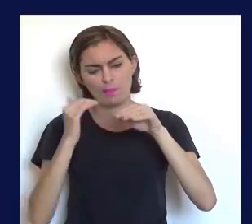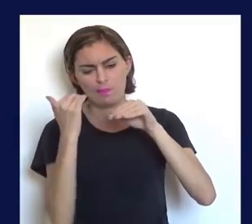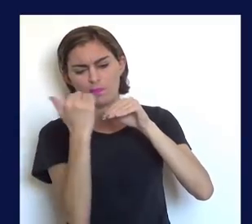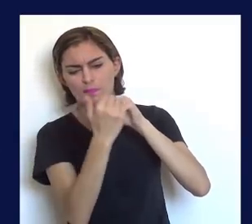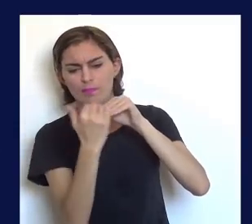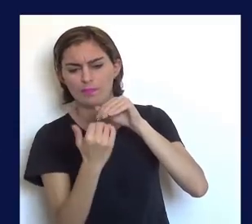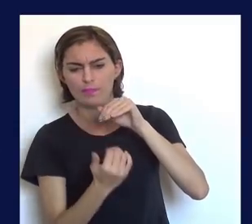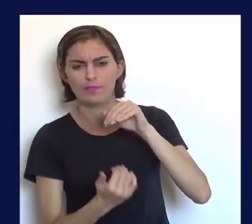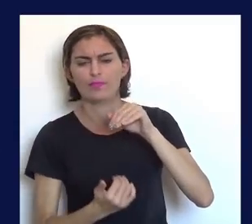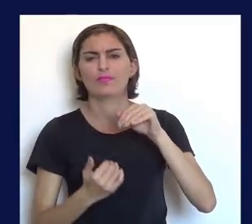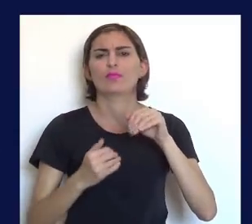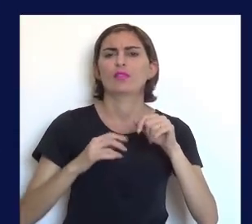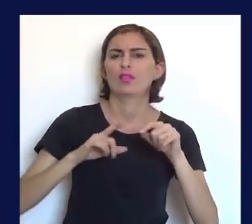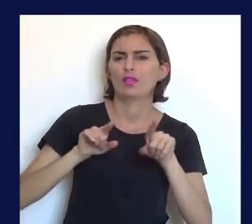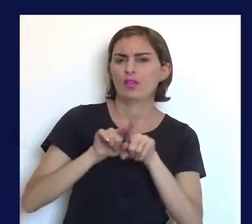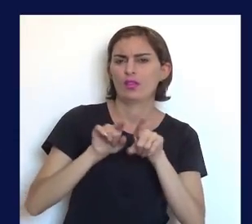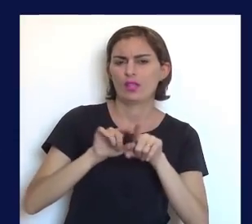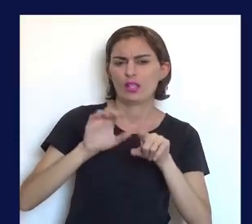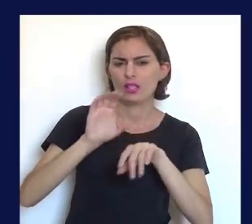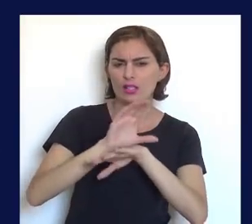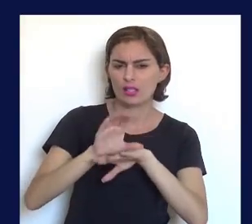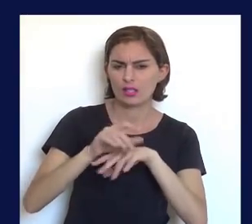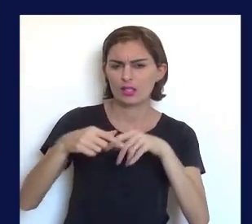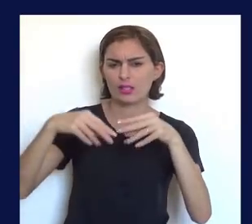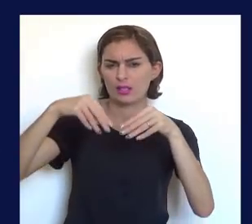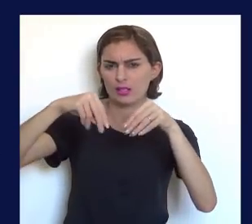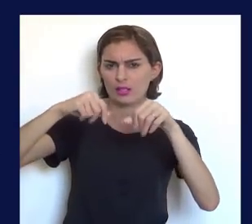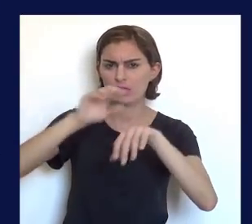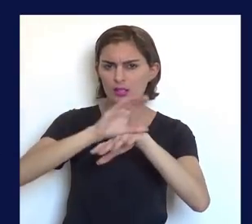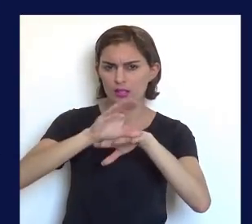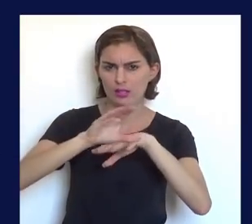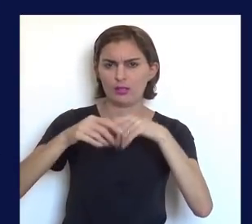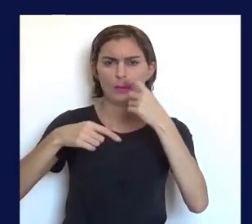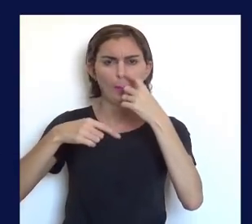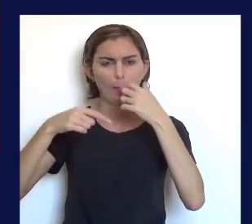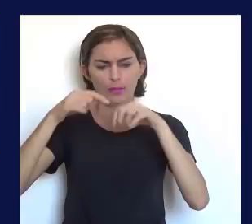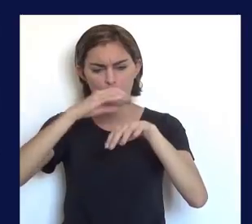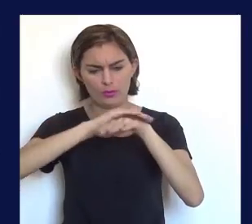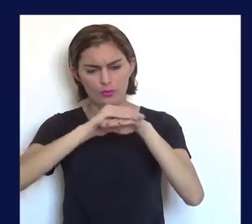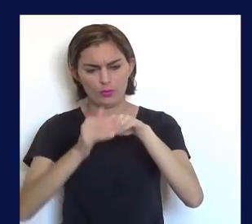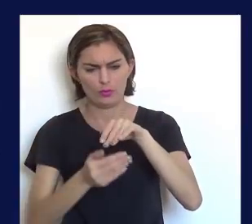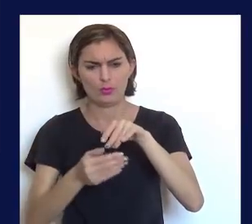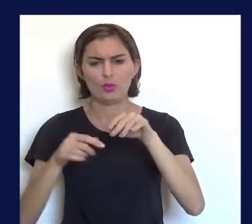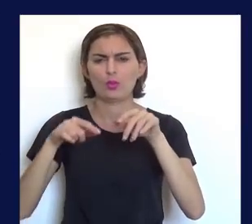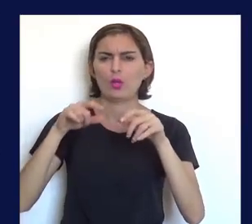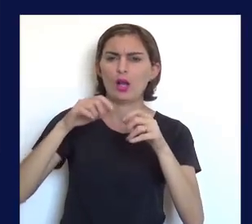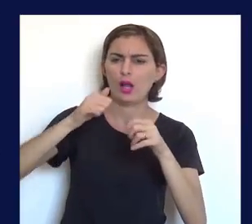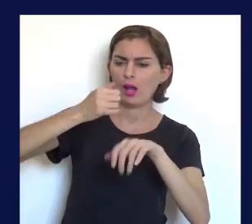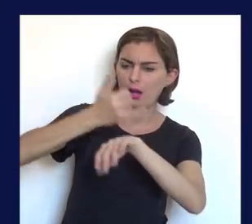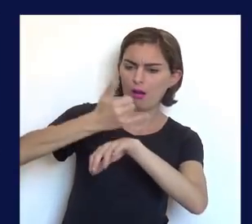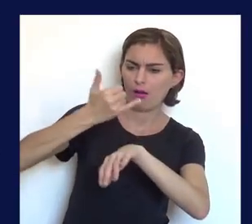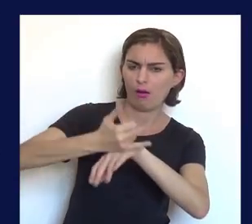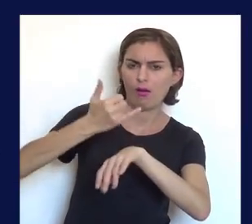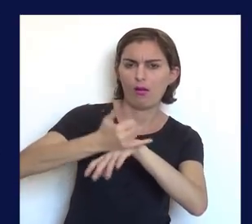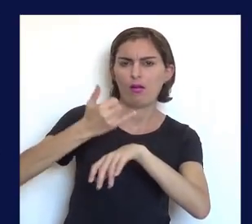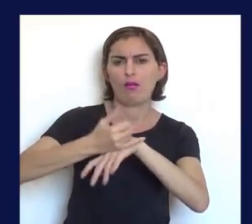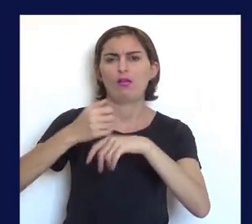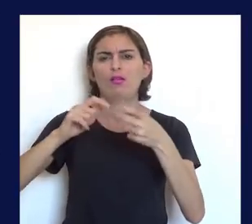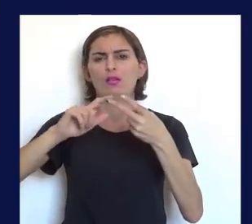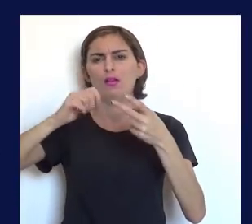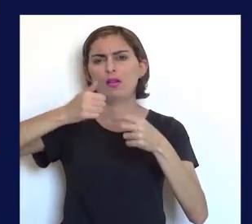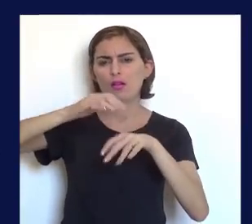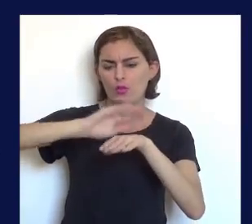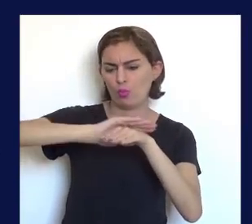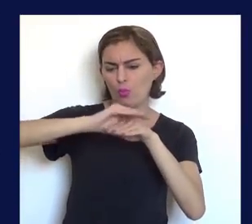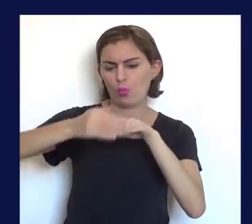composta pela costado, cinzas, tá? Cintas estabilizadoras de aço, uma lona